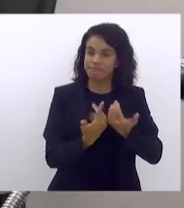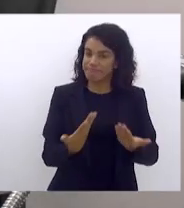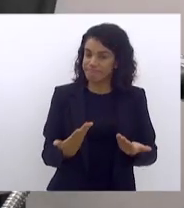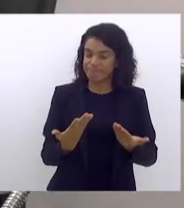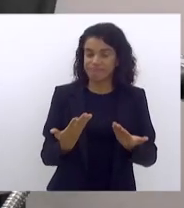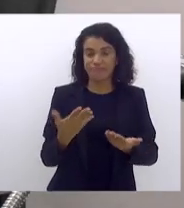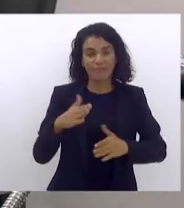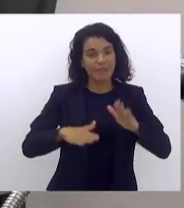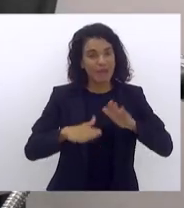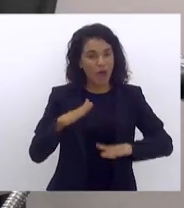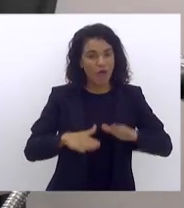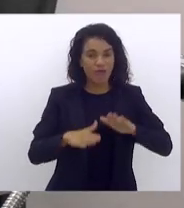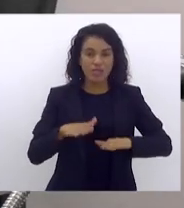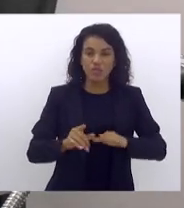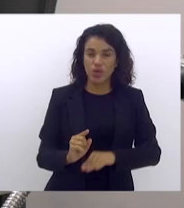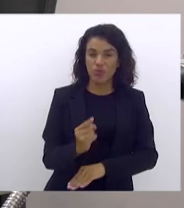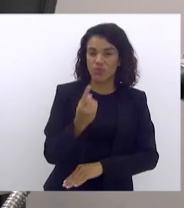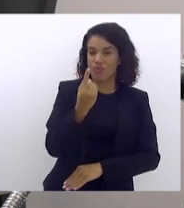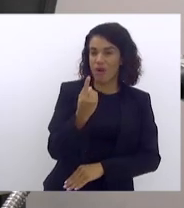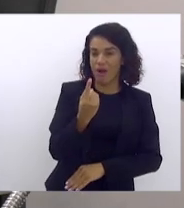fosse oportuno